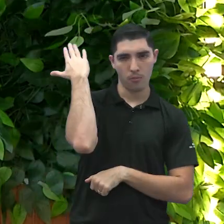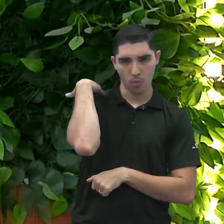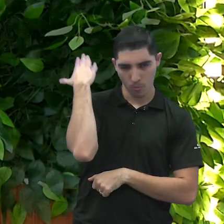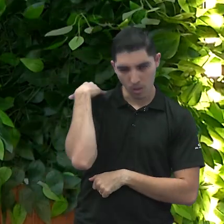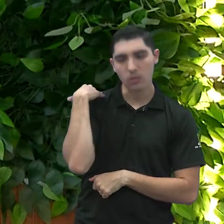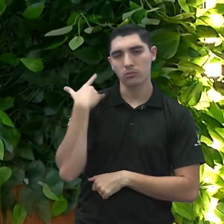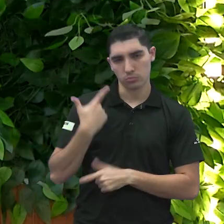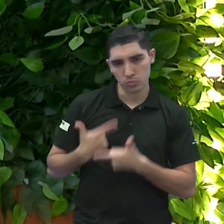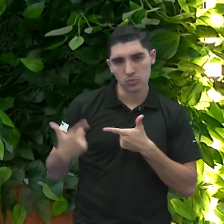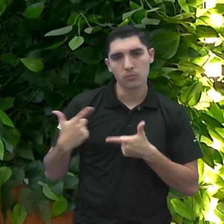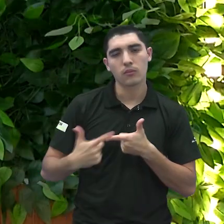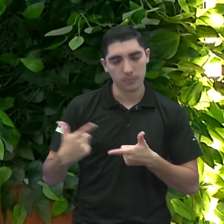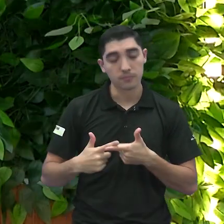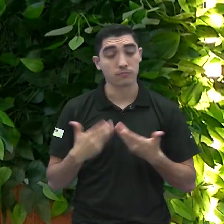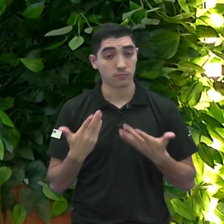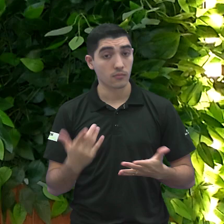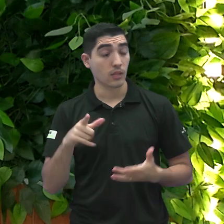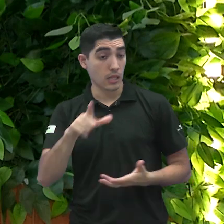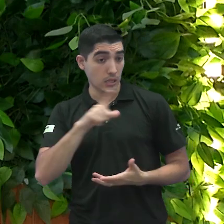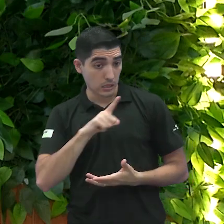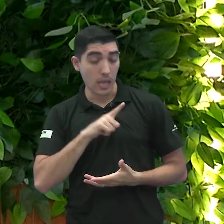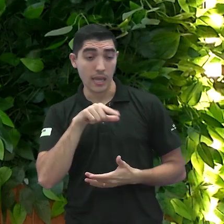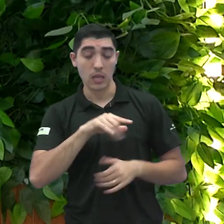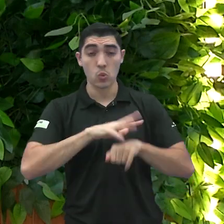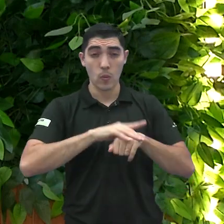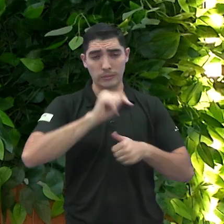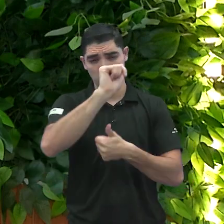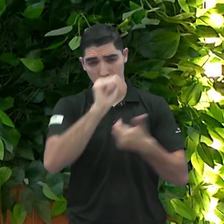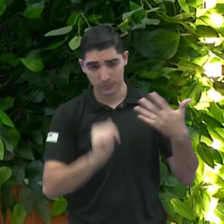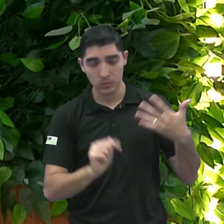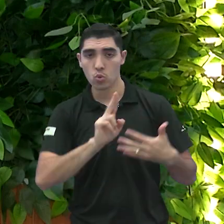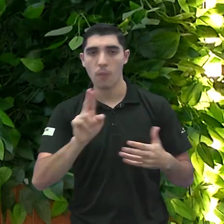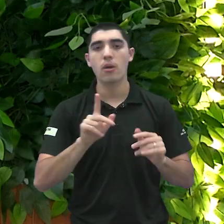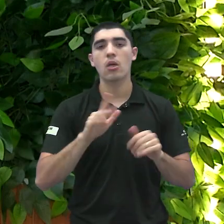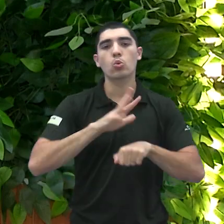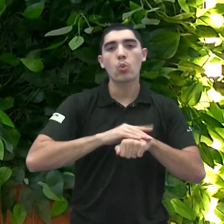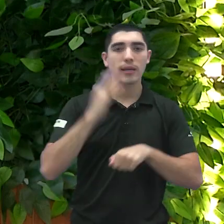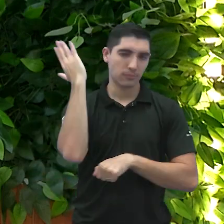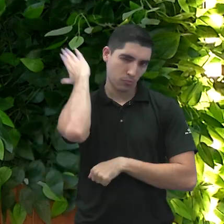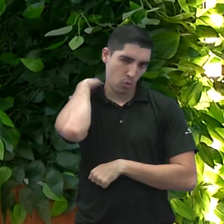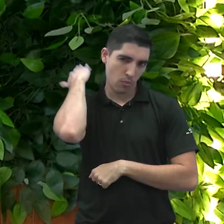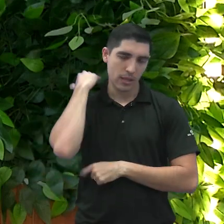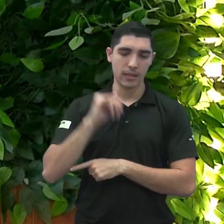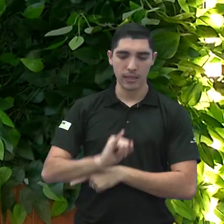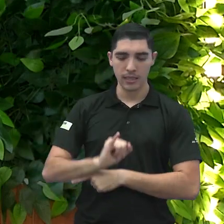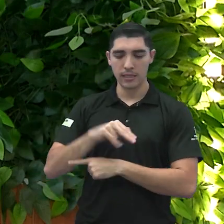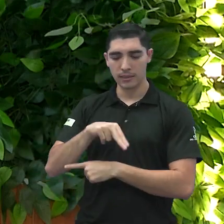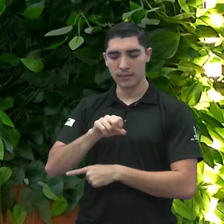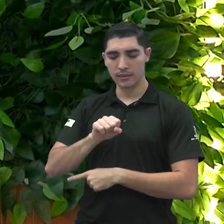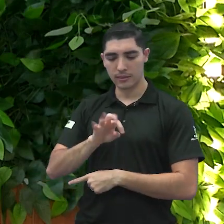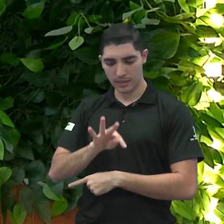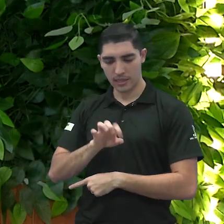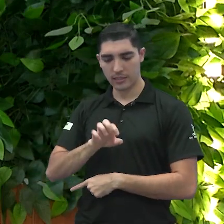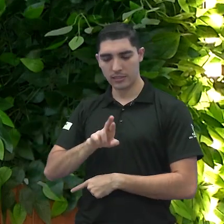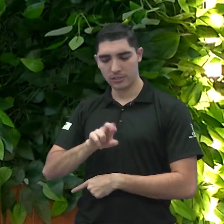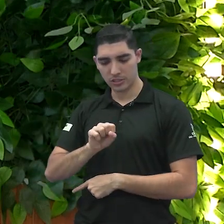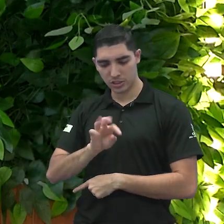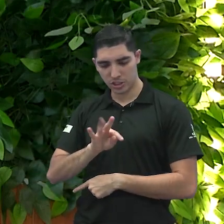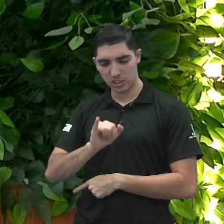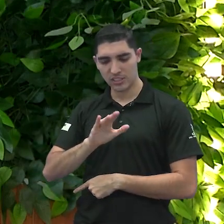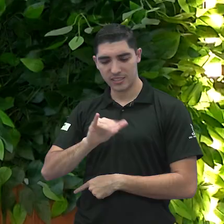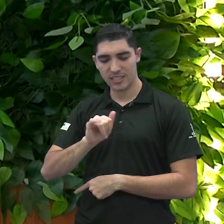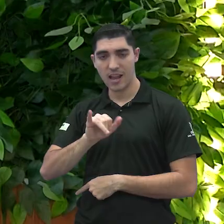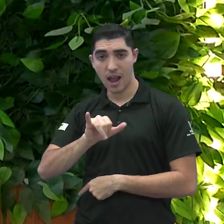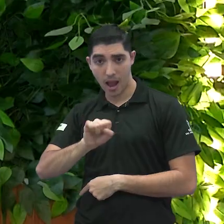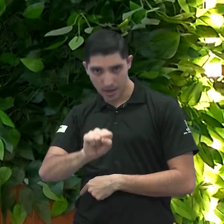especialistas, principalmente em fibrose pulmonar, por exemplo, né, que faz parte de um conjunto de doenças chamado doenças pulmonares